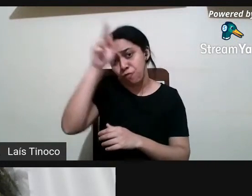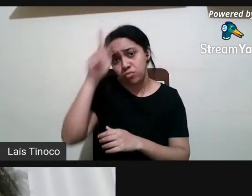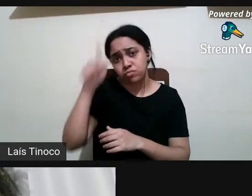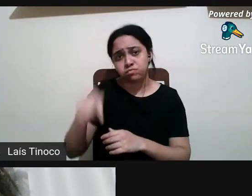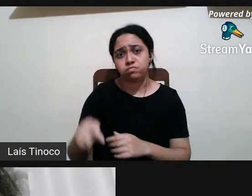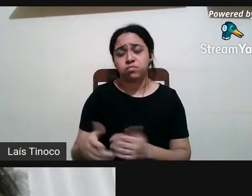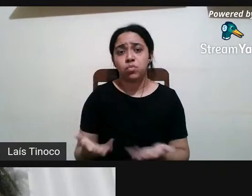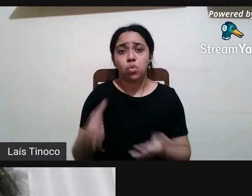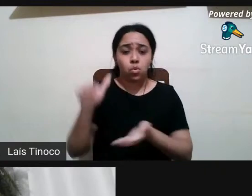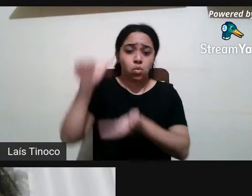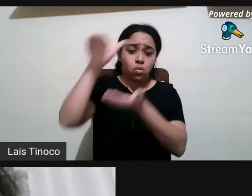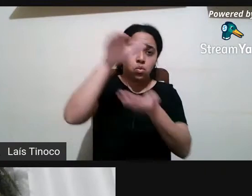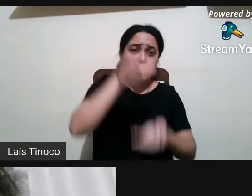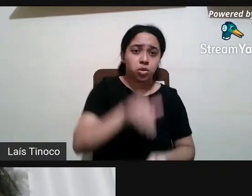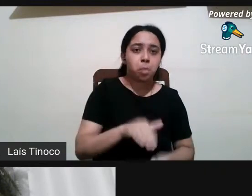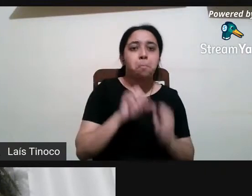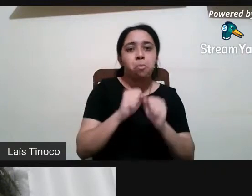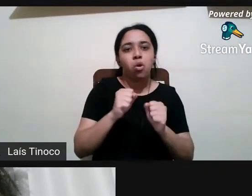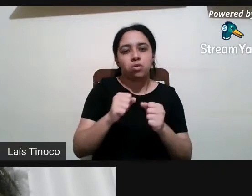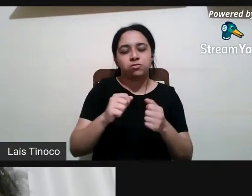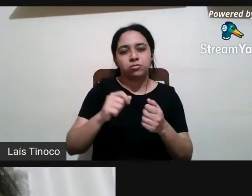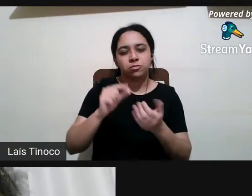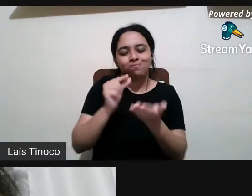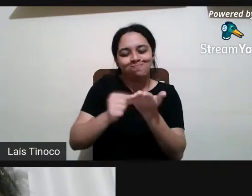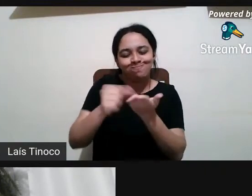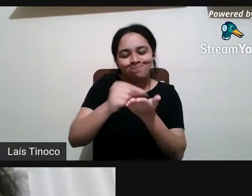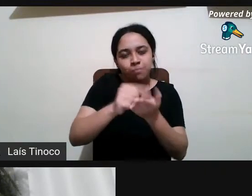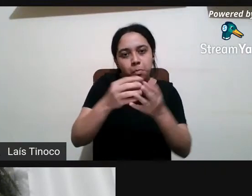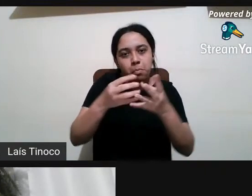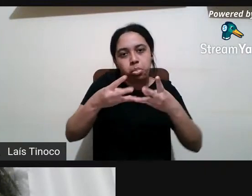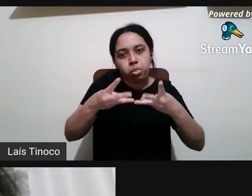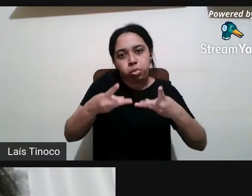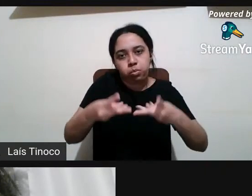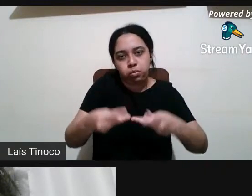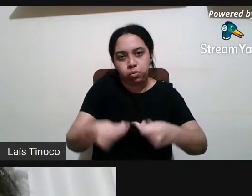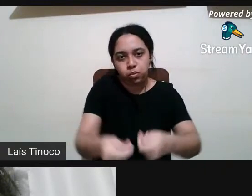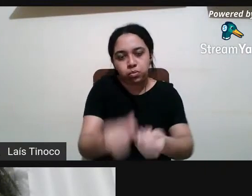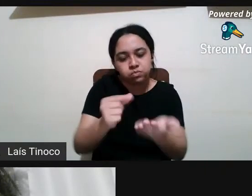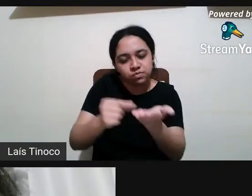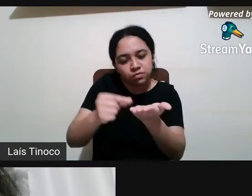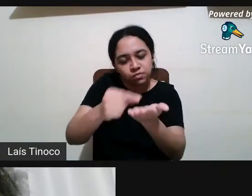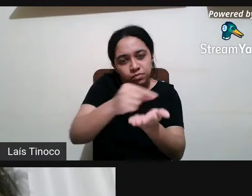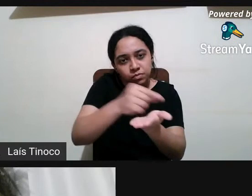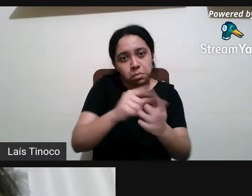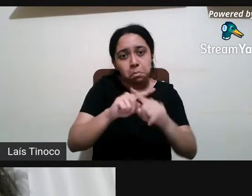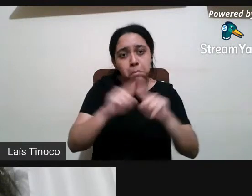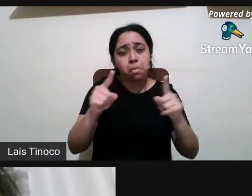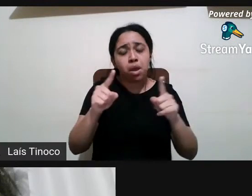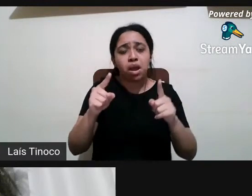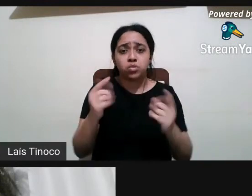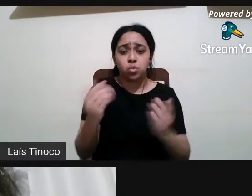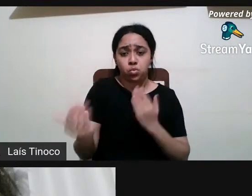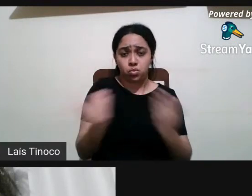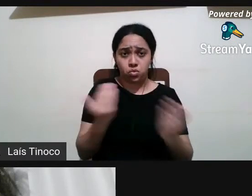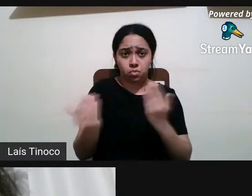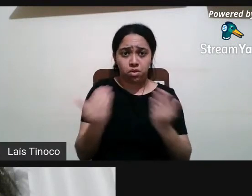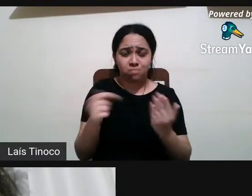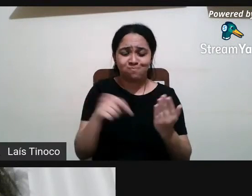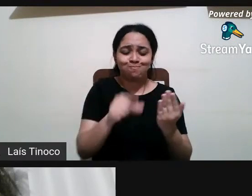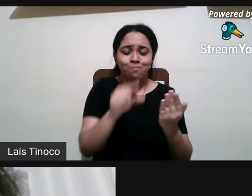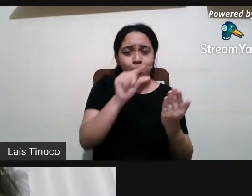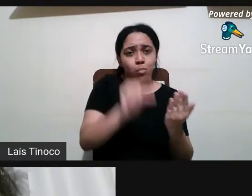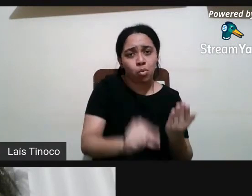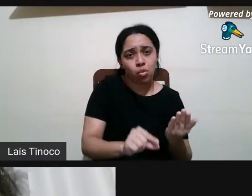pode até se fragmentar em partículas menores, mas com certeza aquela concentração vai ser muito ínfima ao que pode estar presente naquele